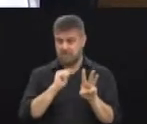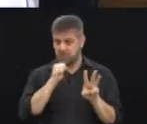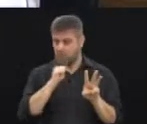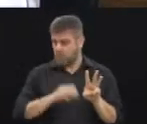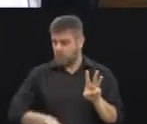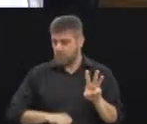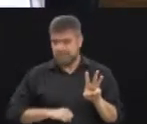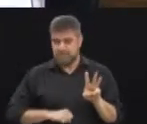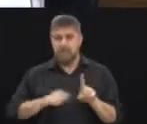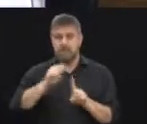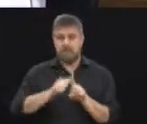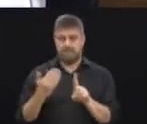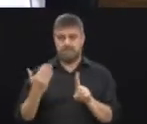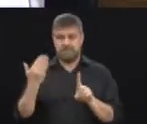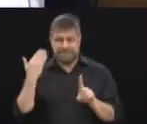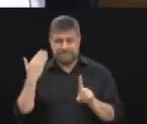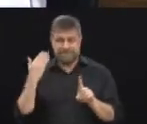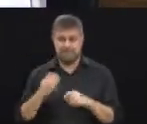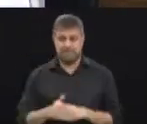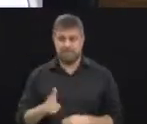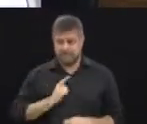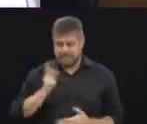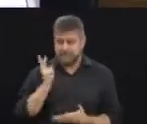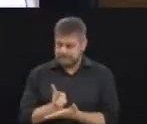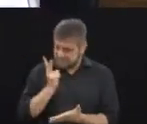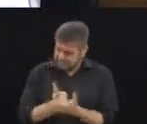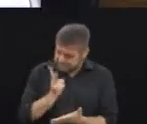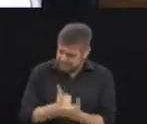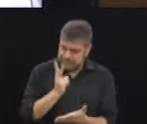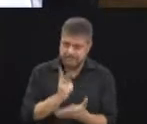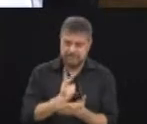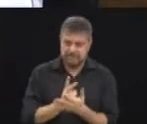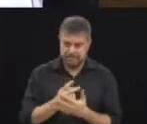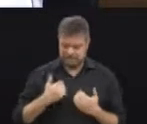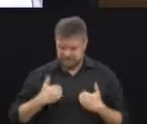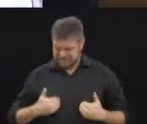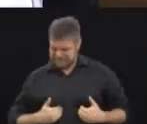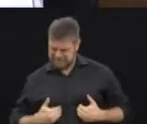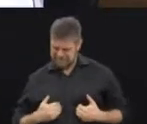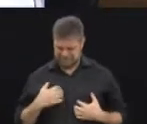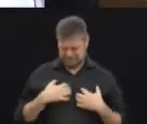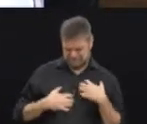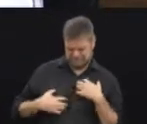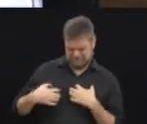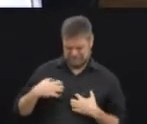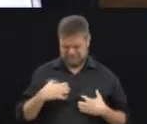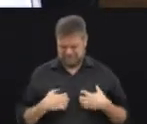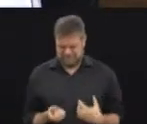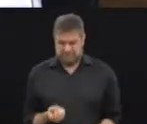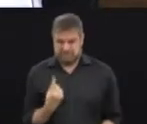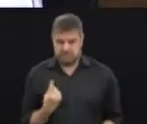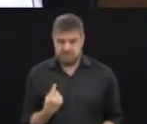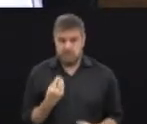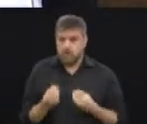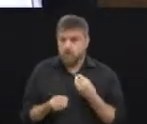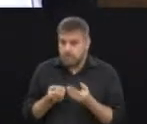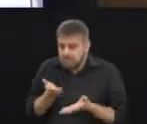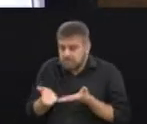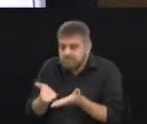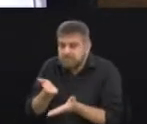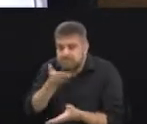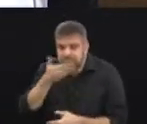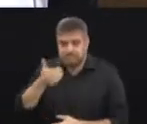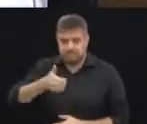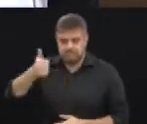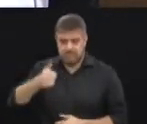menstruo. Menstruei o mês passado, mas essa clínica continua. O que a gente faz para melhorar isso? A